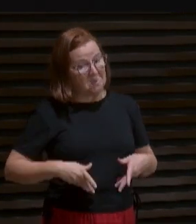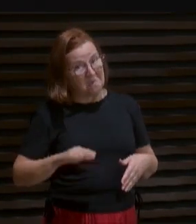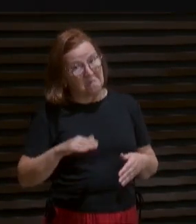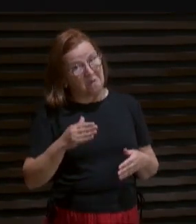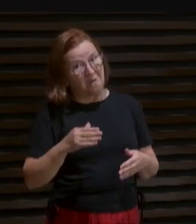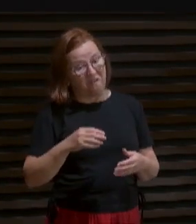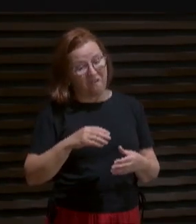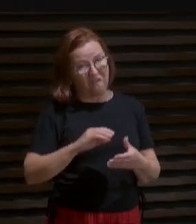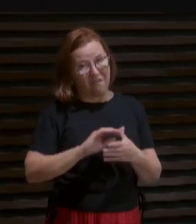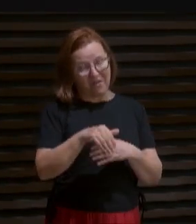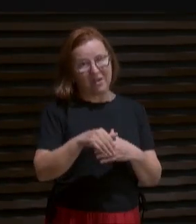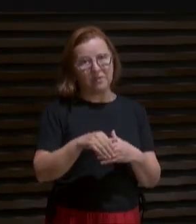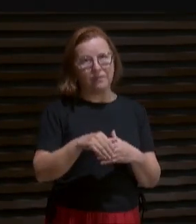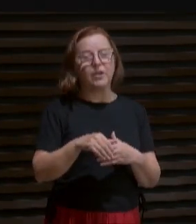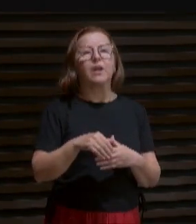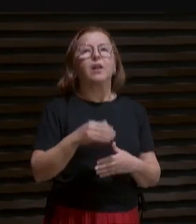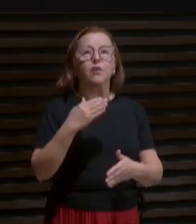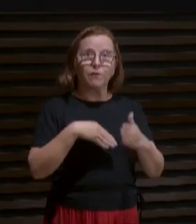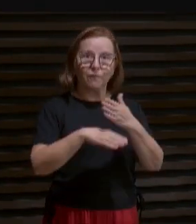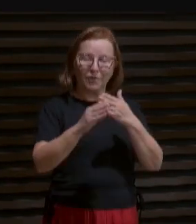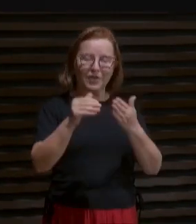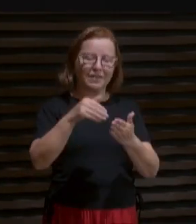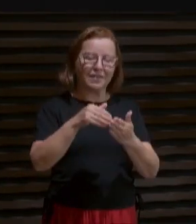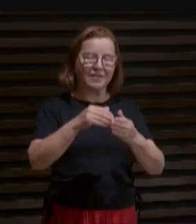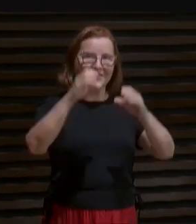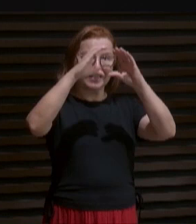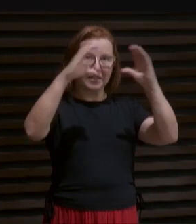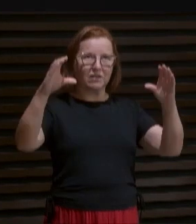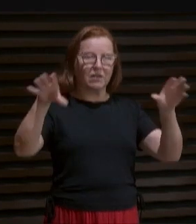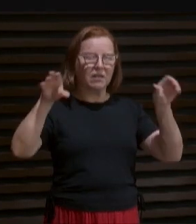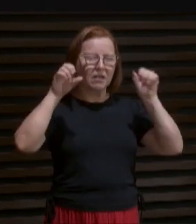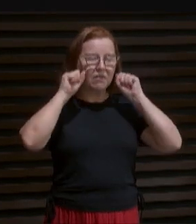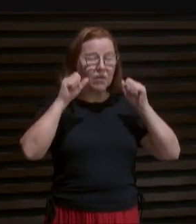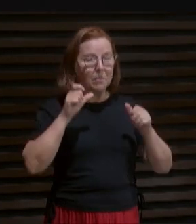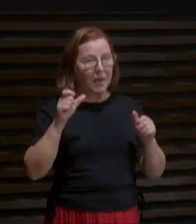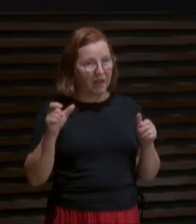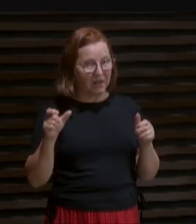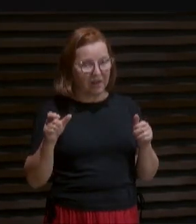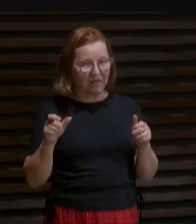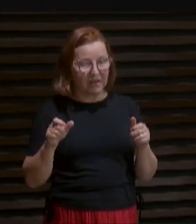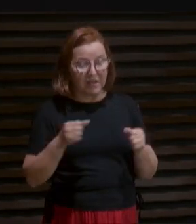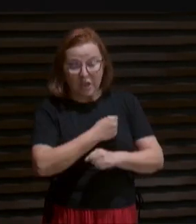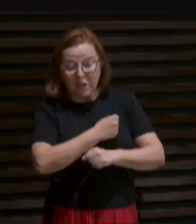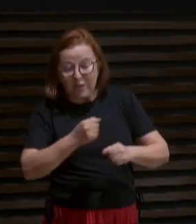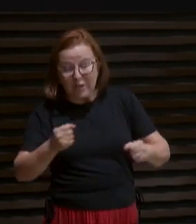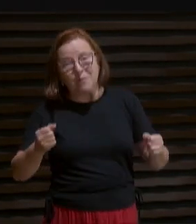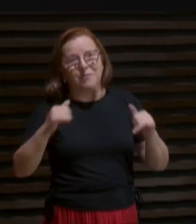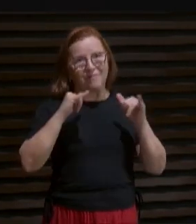foi arrebatado ao paraíso e ouviu palavras inefáveis, às quais não